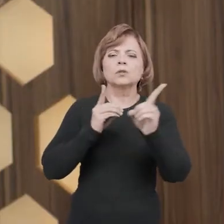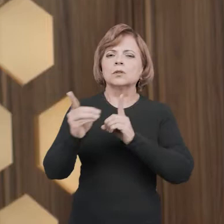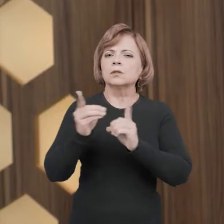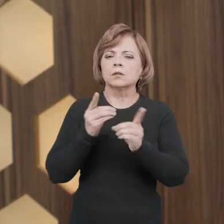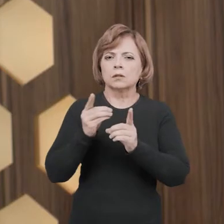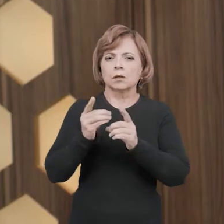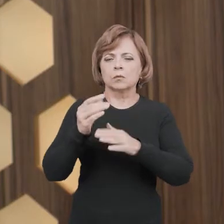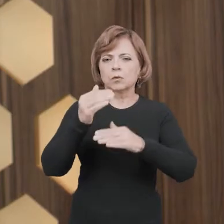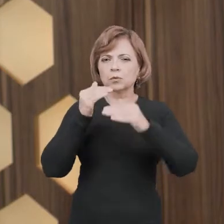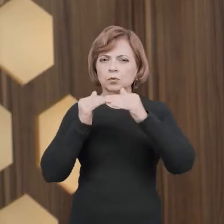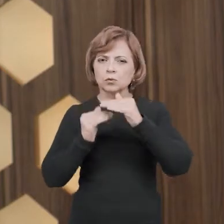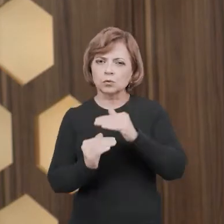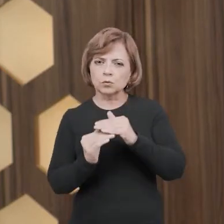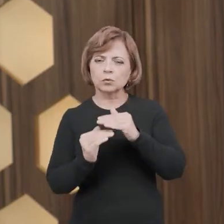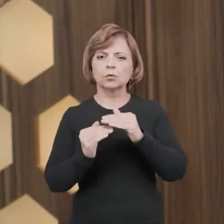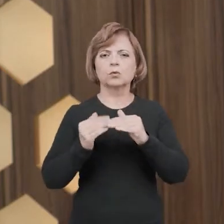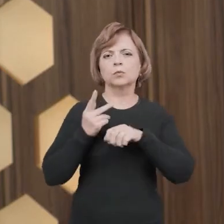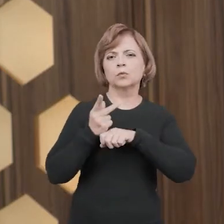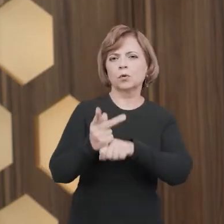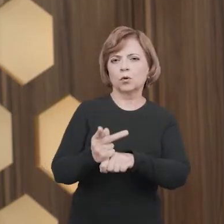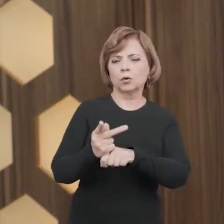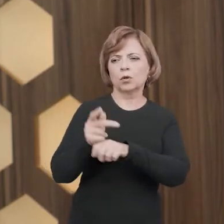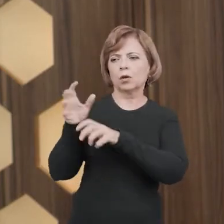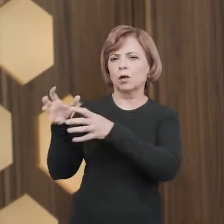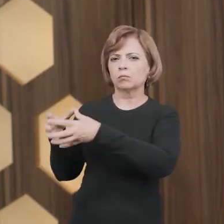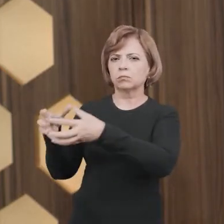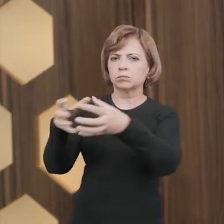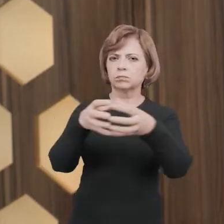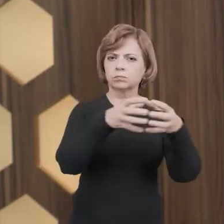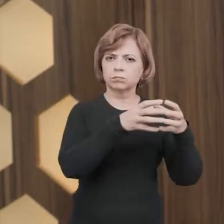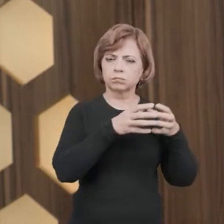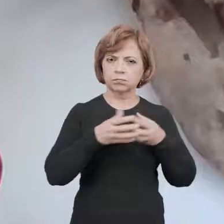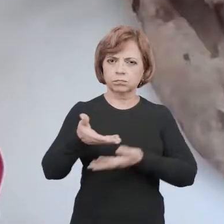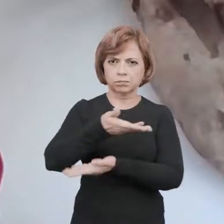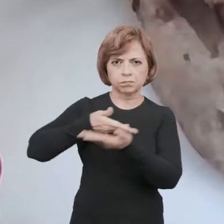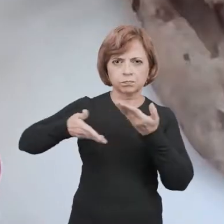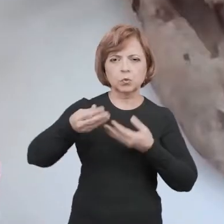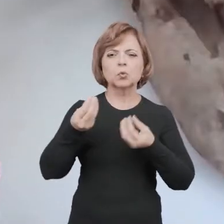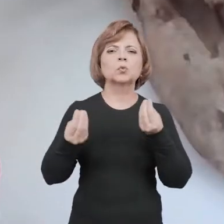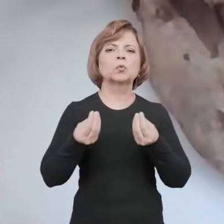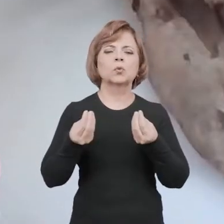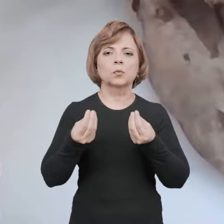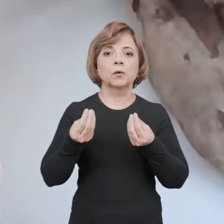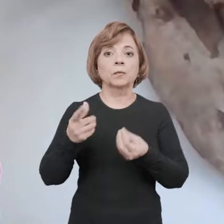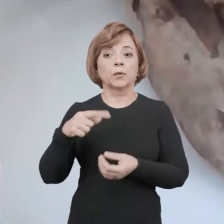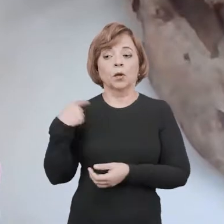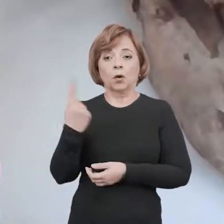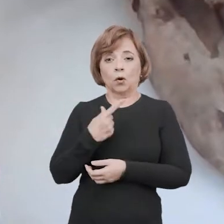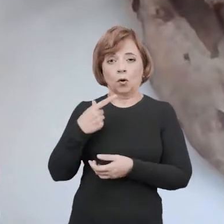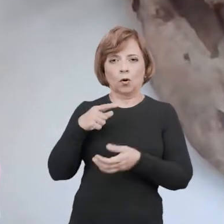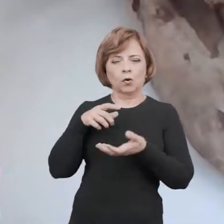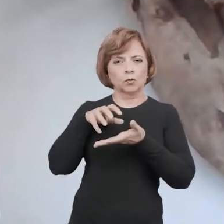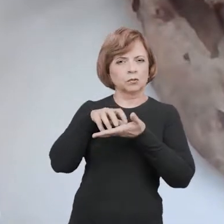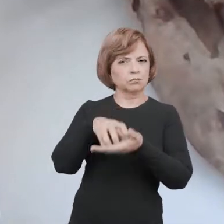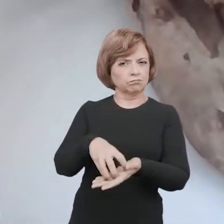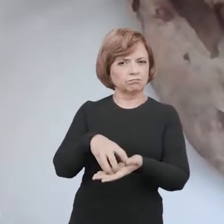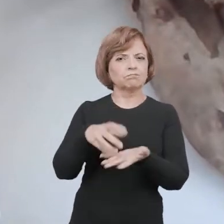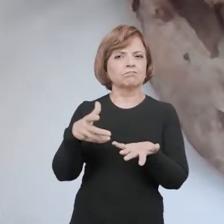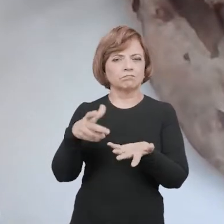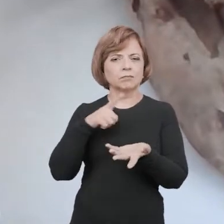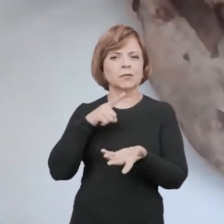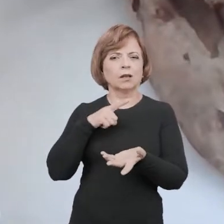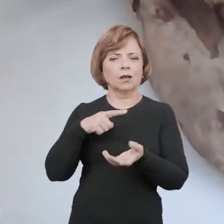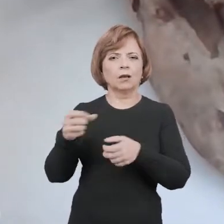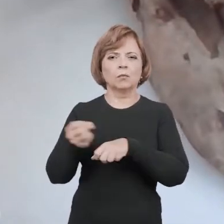a Subprocuradoria e os órgãos vinculados diretamente a ela? No que tange à Assessoria de Planejamento